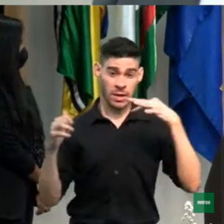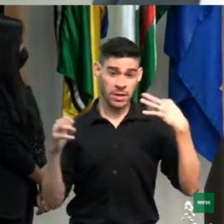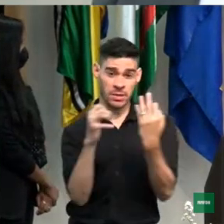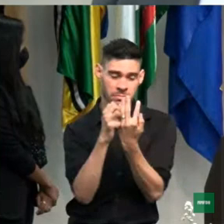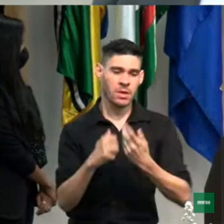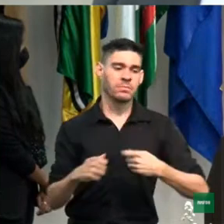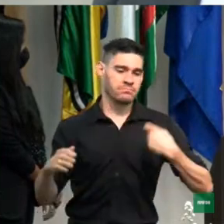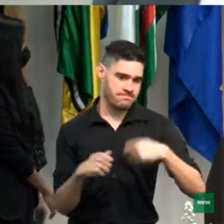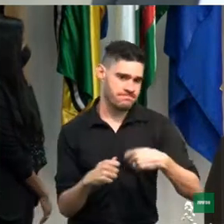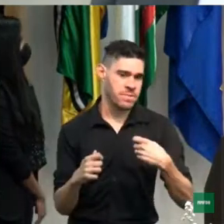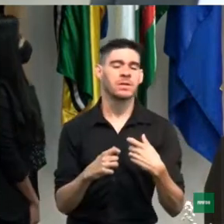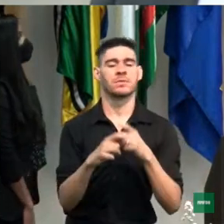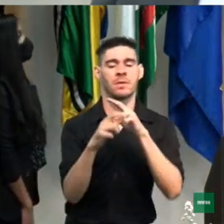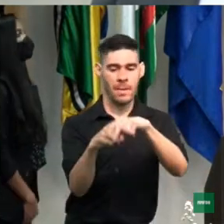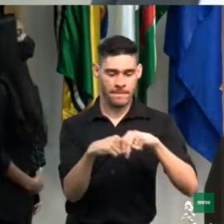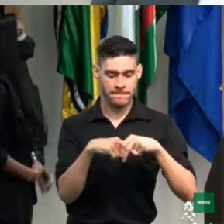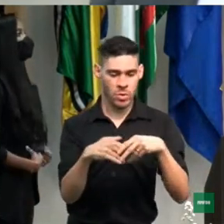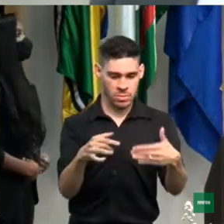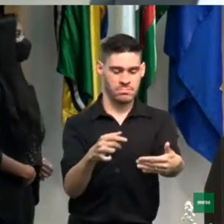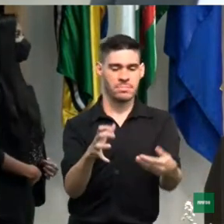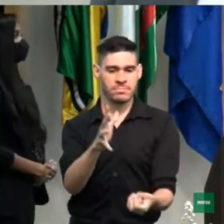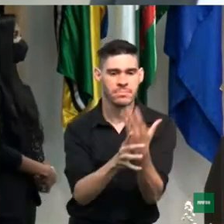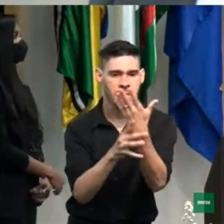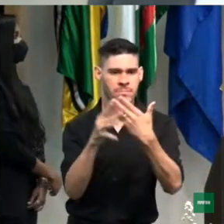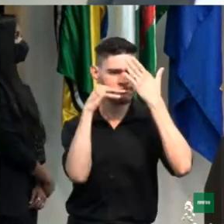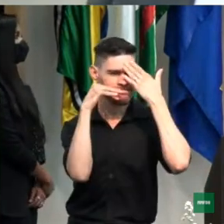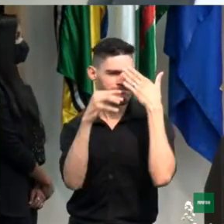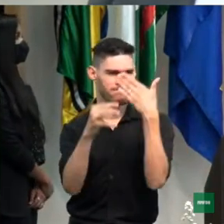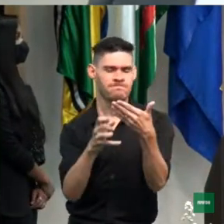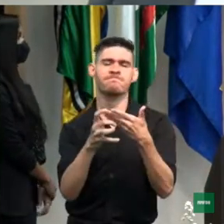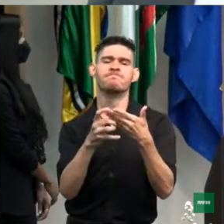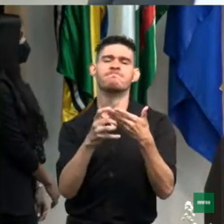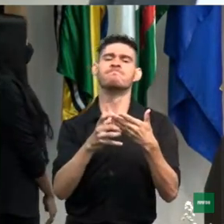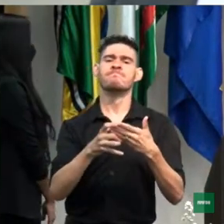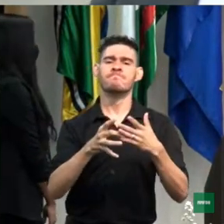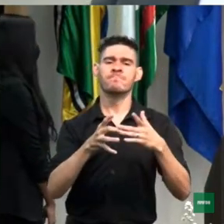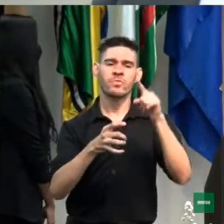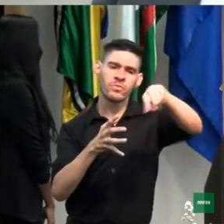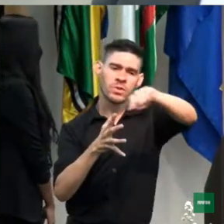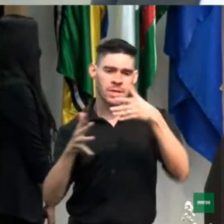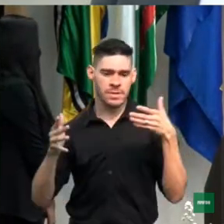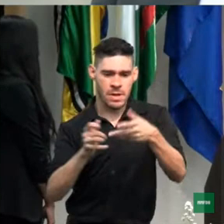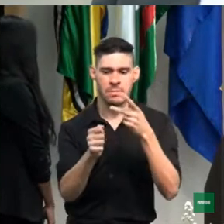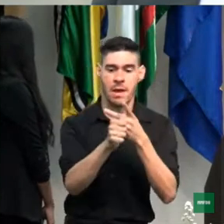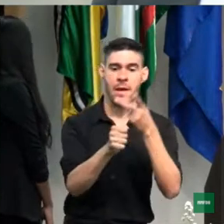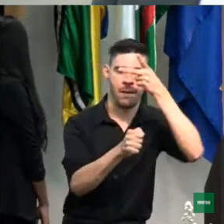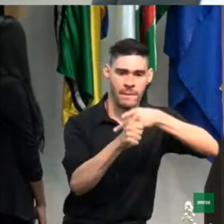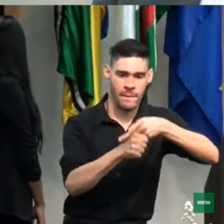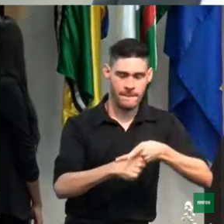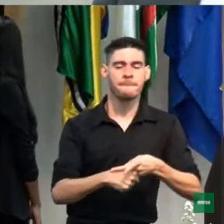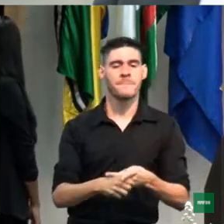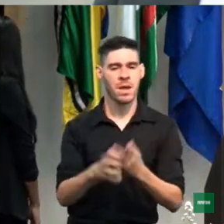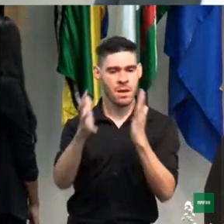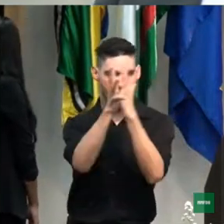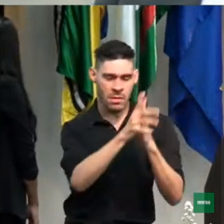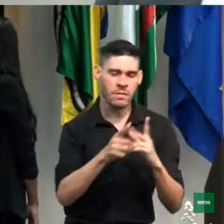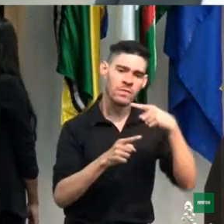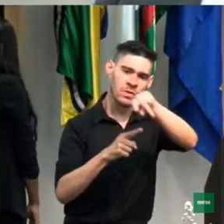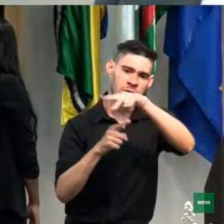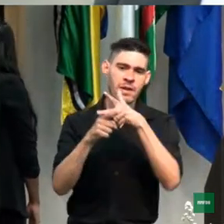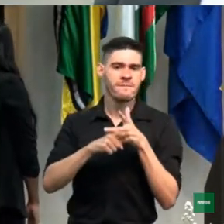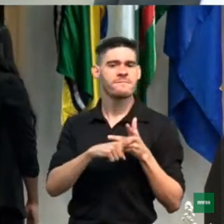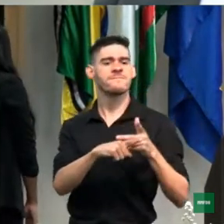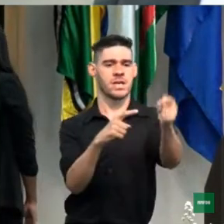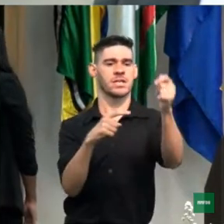ministério veio. Muito obrigada por terem participado do prêmio. E parabéns aos vencedores. Parabéns. Mas eu quero ir lá na